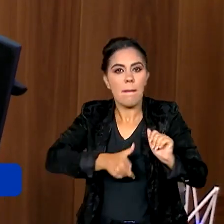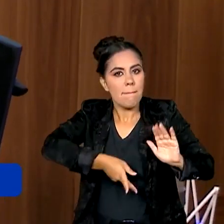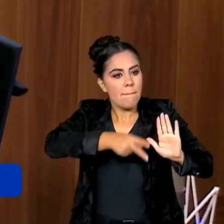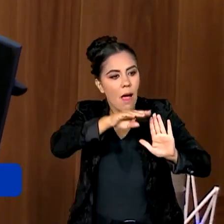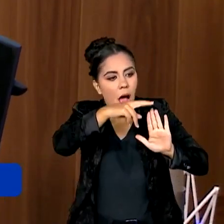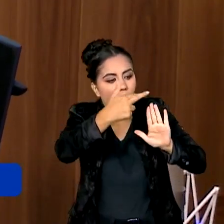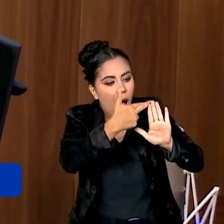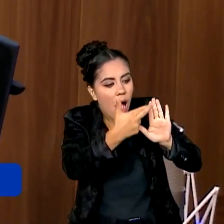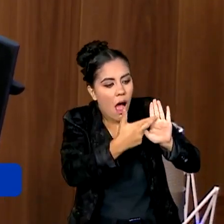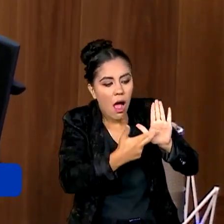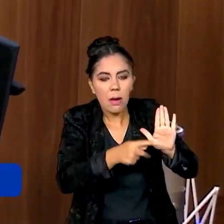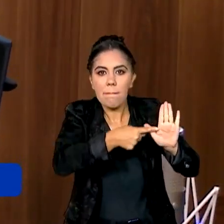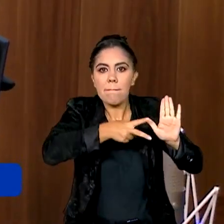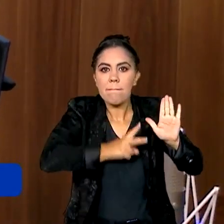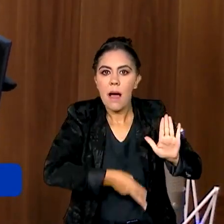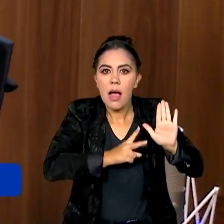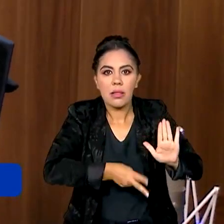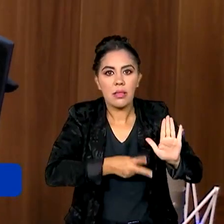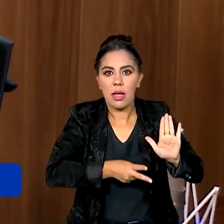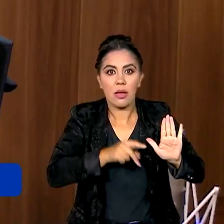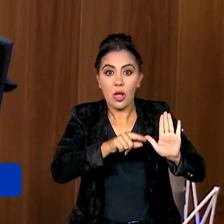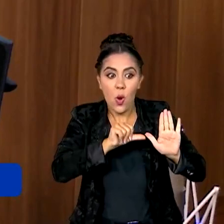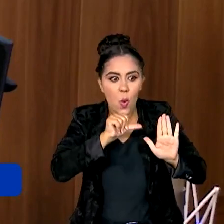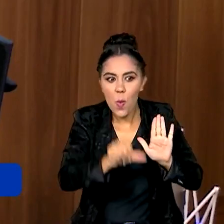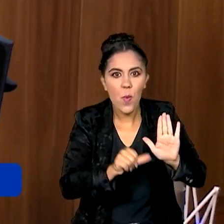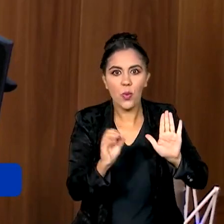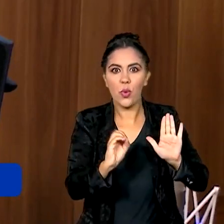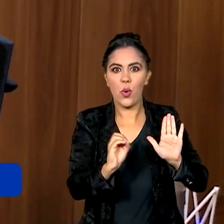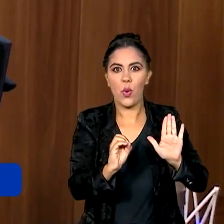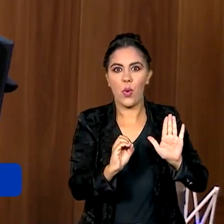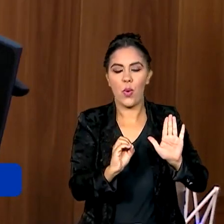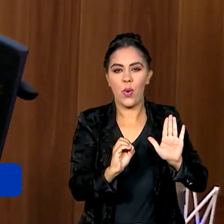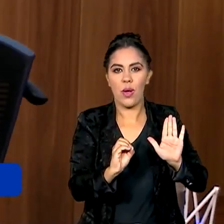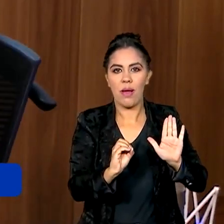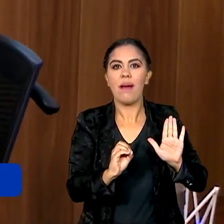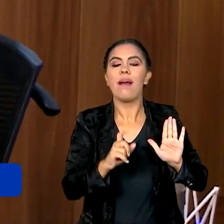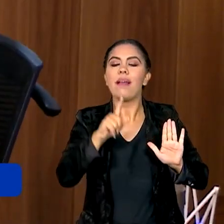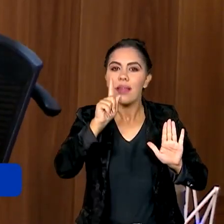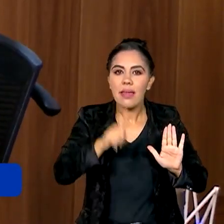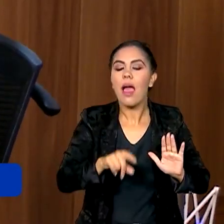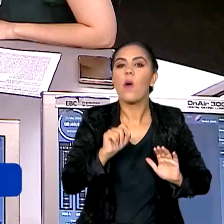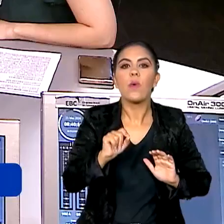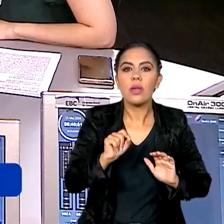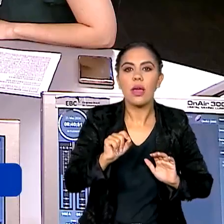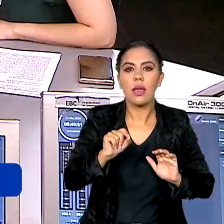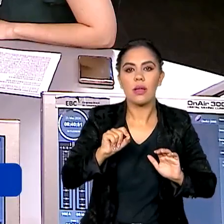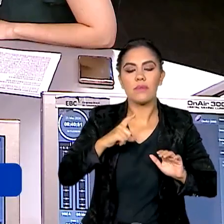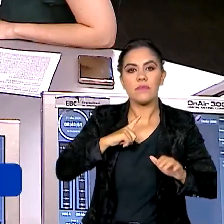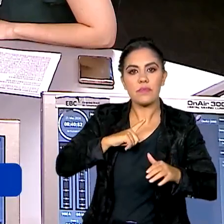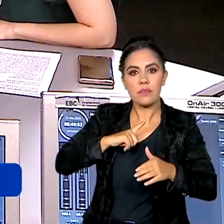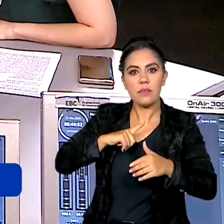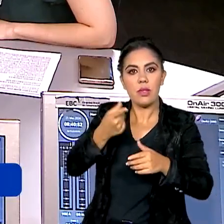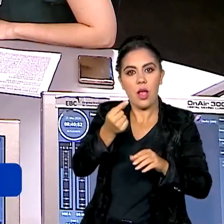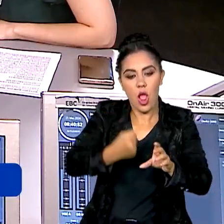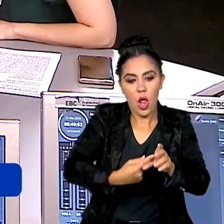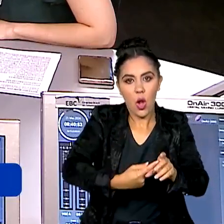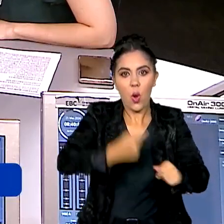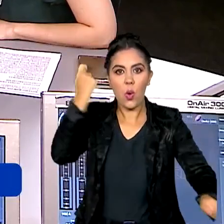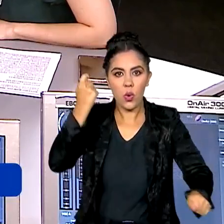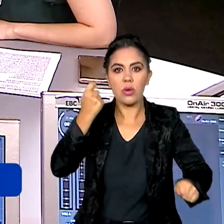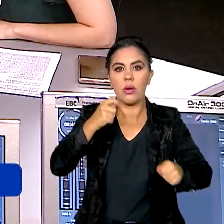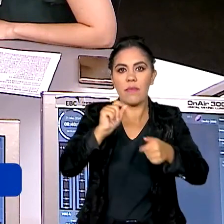ficou cobrando porque não mudou a regra do jogo, que era eventualmente dividir lucros